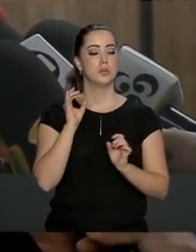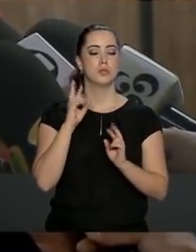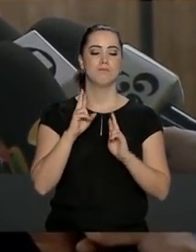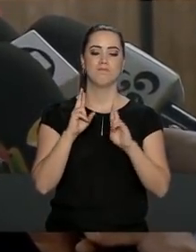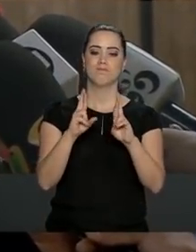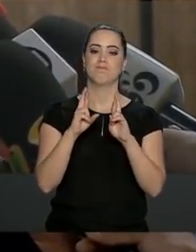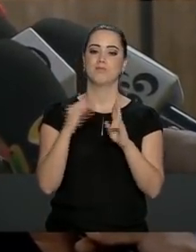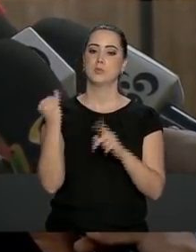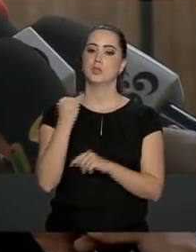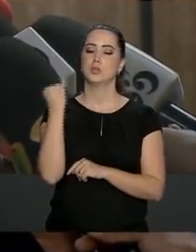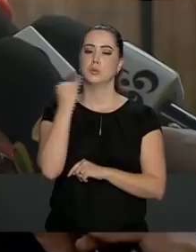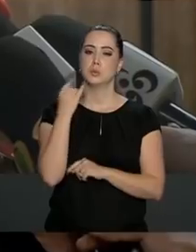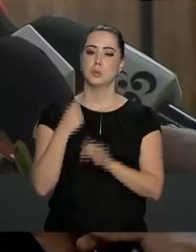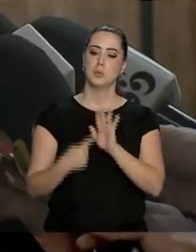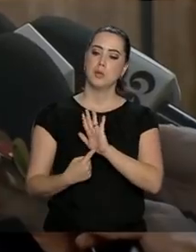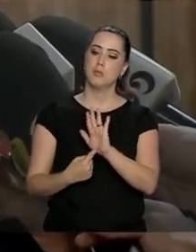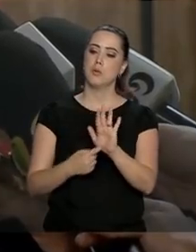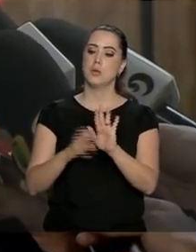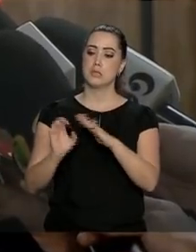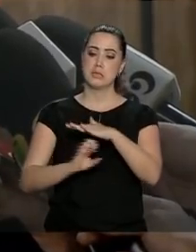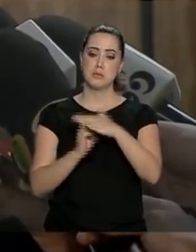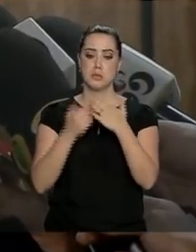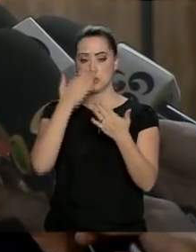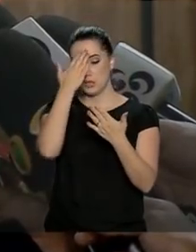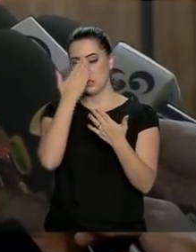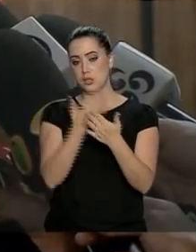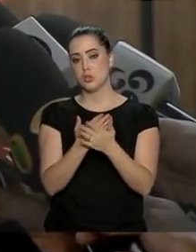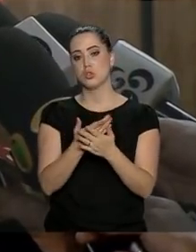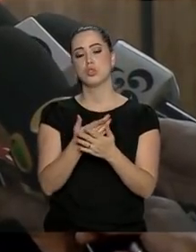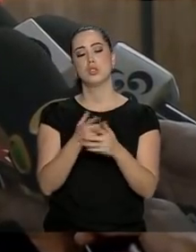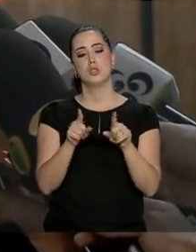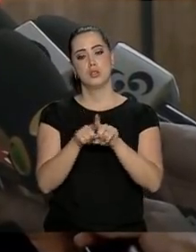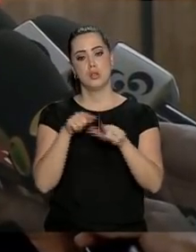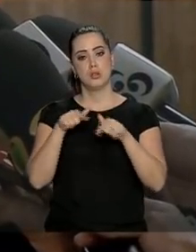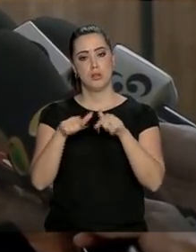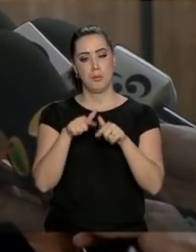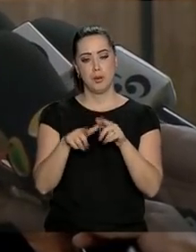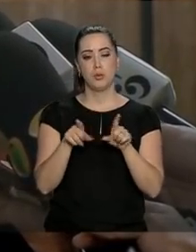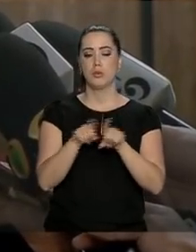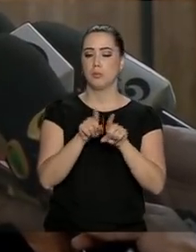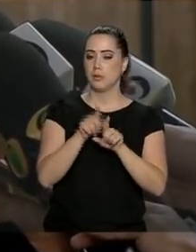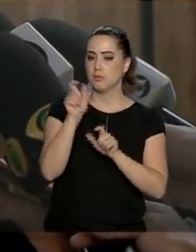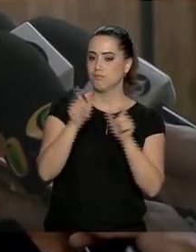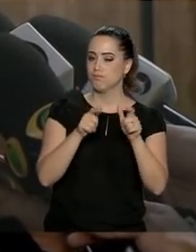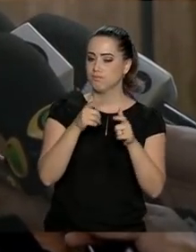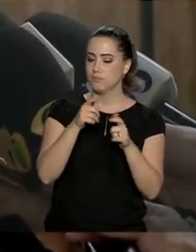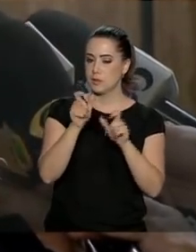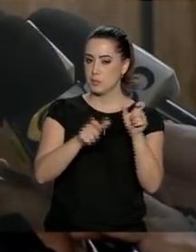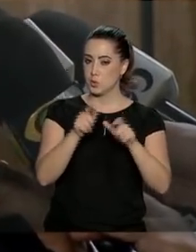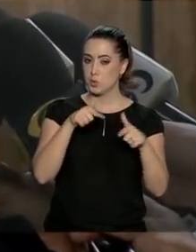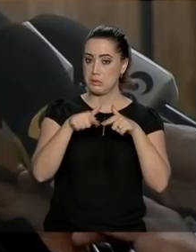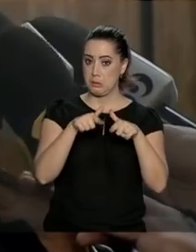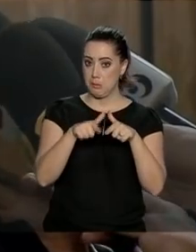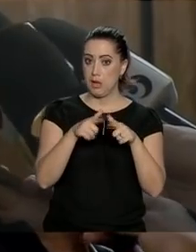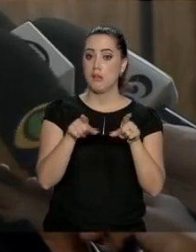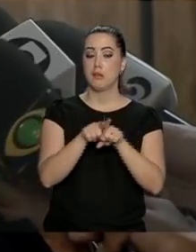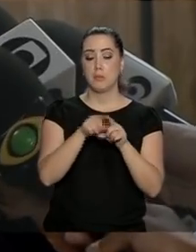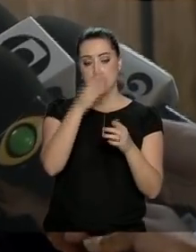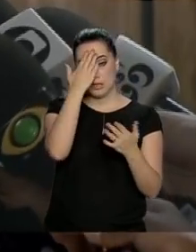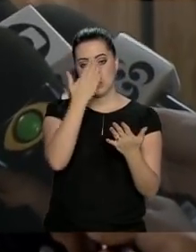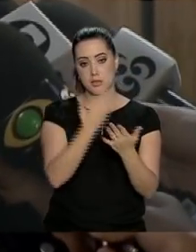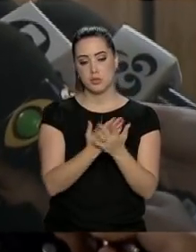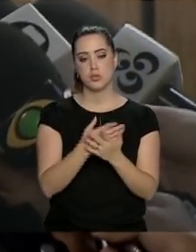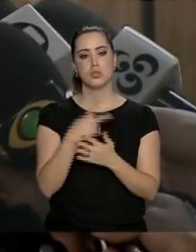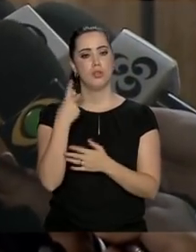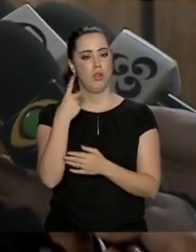grande, né, e demonstra uma confiança do empresariado e dos trabalhadores brasileiros com relação ao ano de 2019. Naturalmente, a